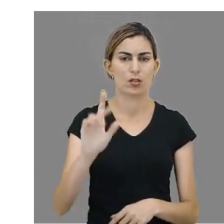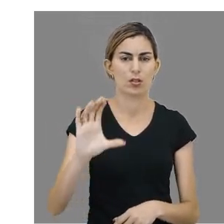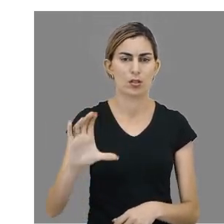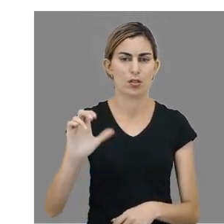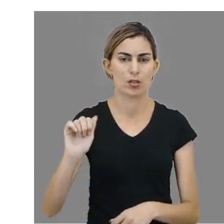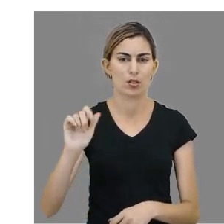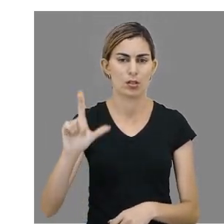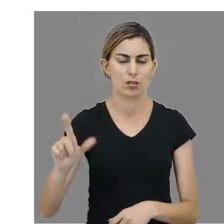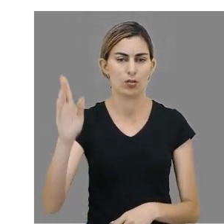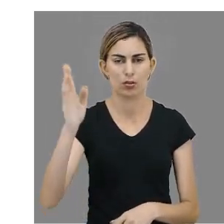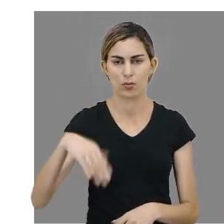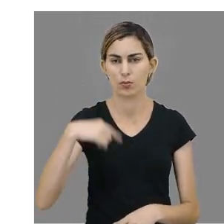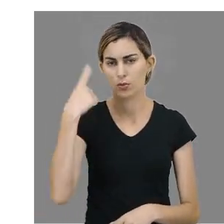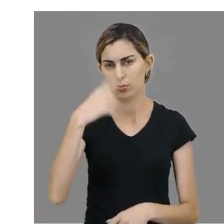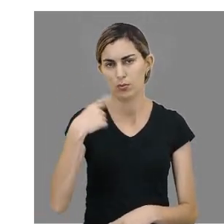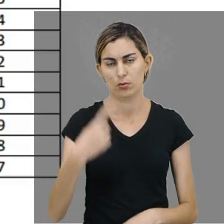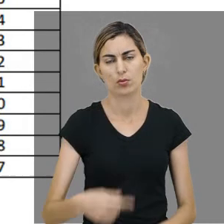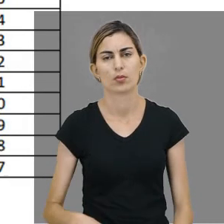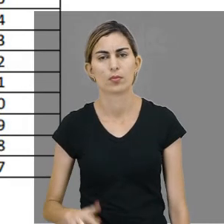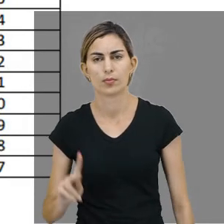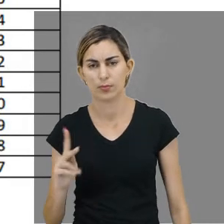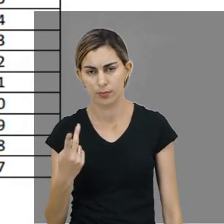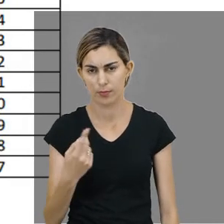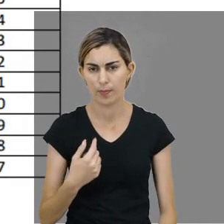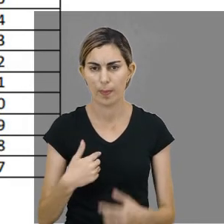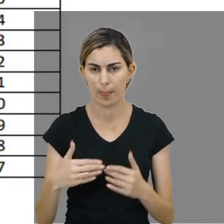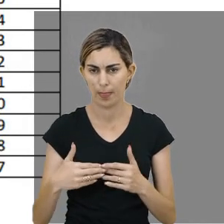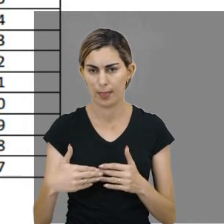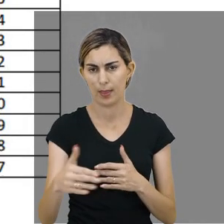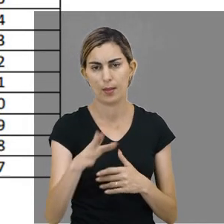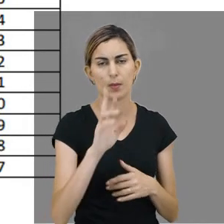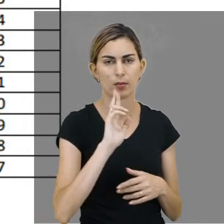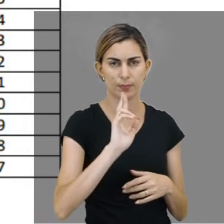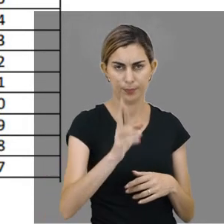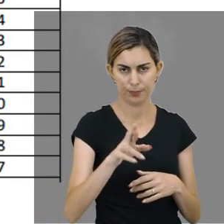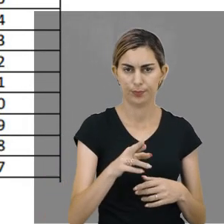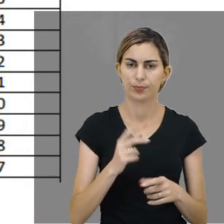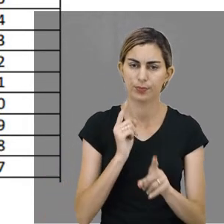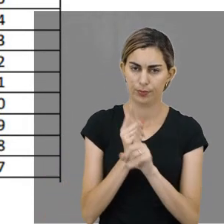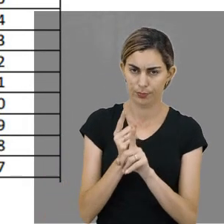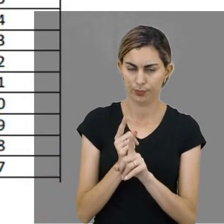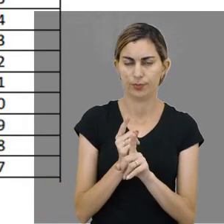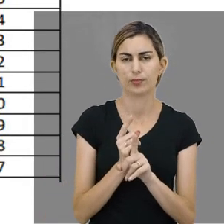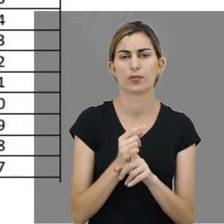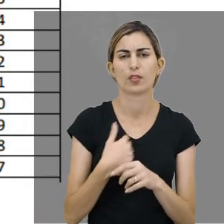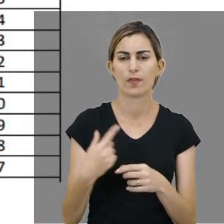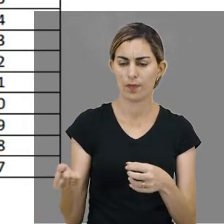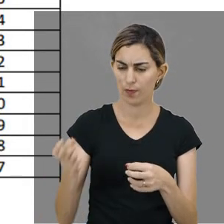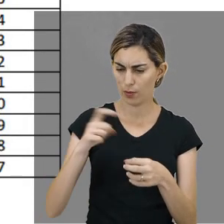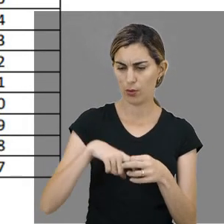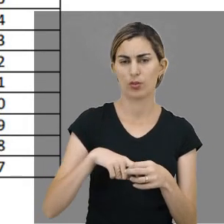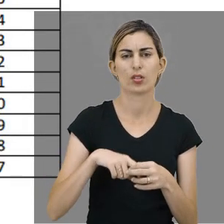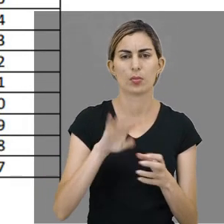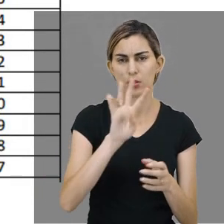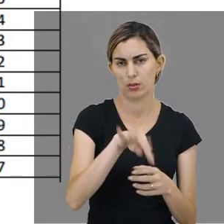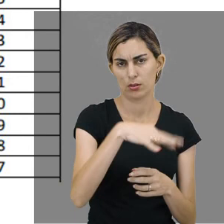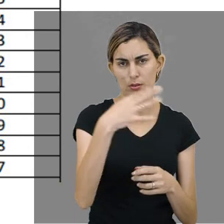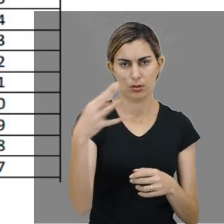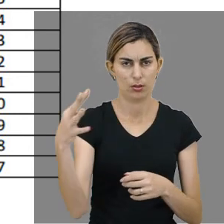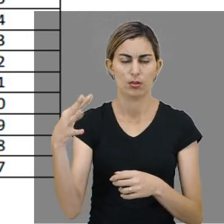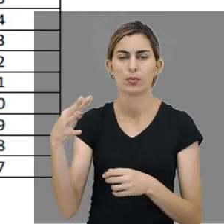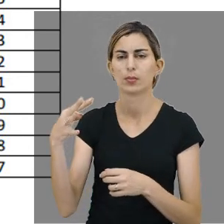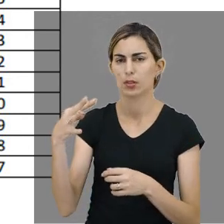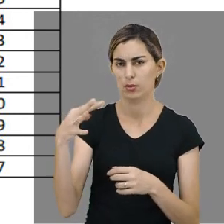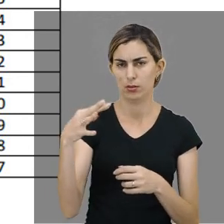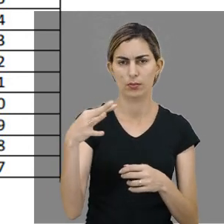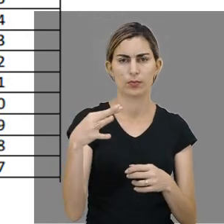399,6 quilocaloria por hora. A partir desses resultados encontrados, voltamos lá na nossa